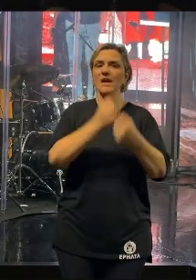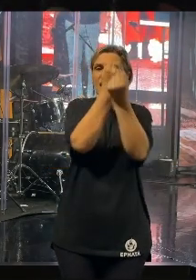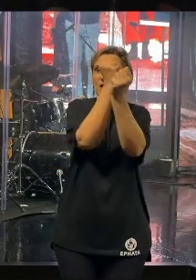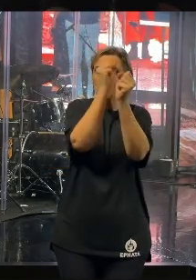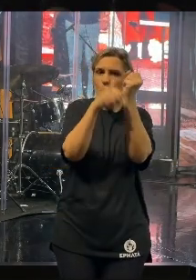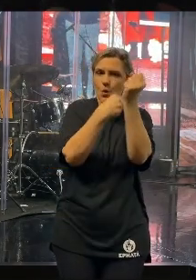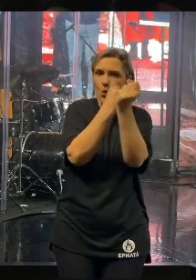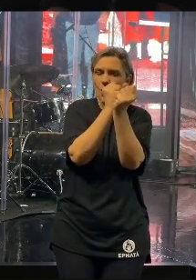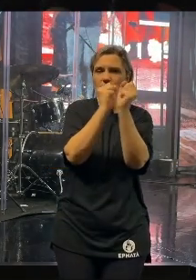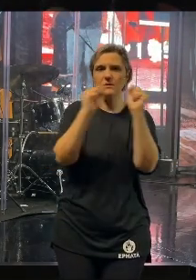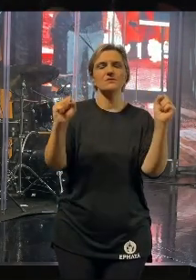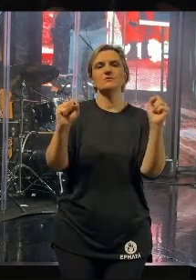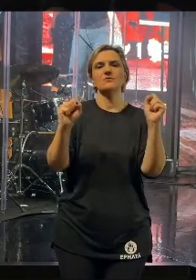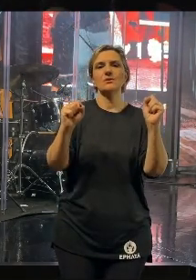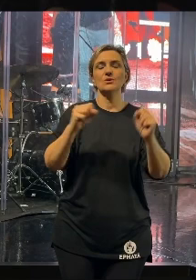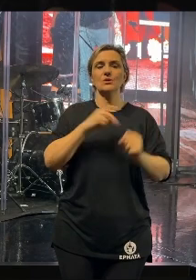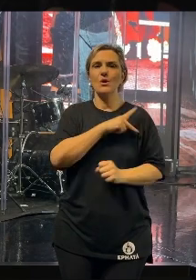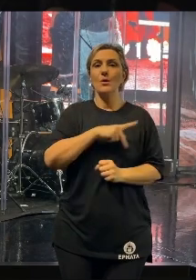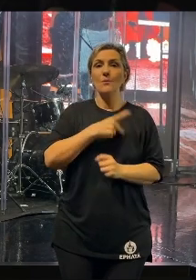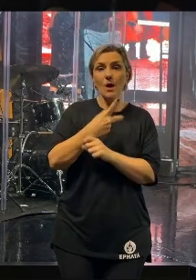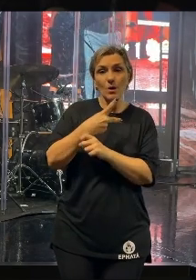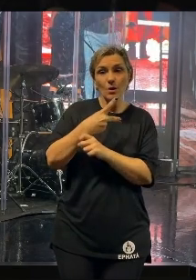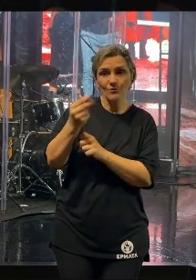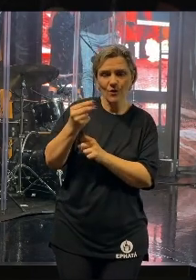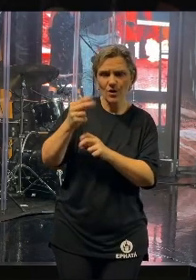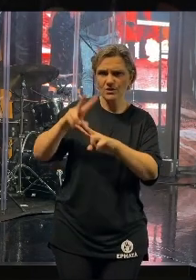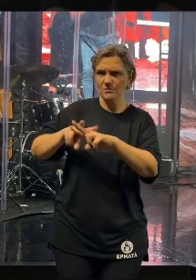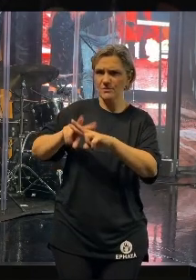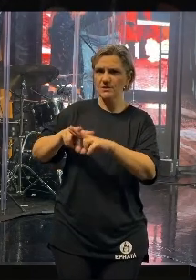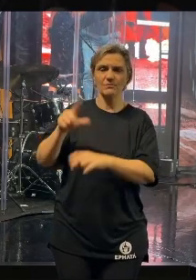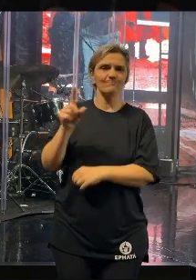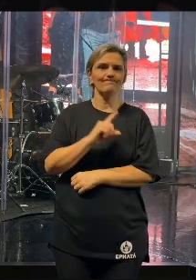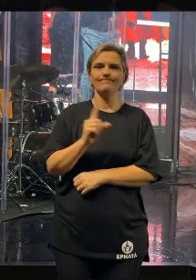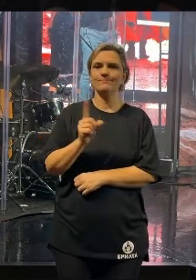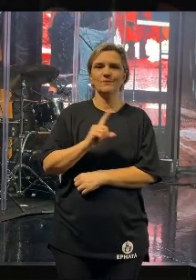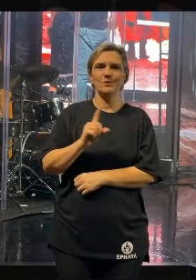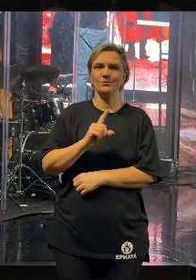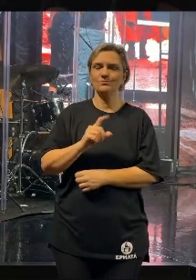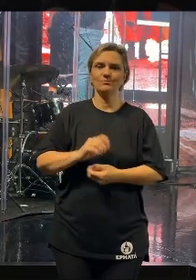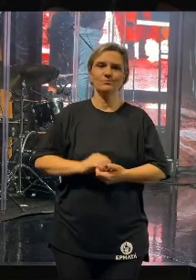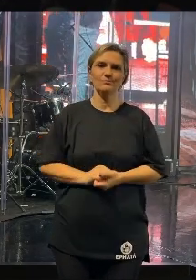se soltam, Paulo foge da prisão? Não.